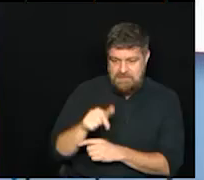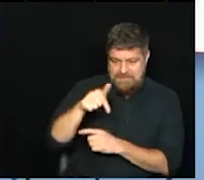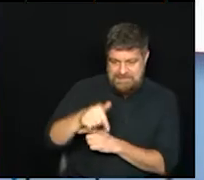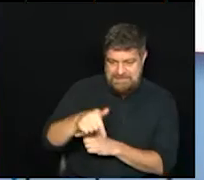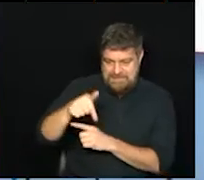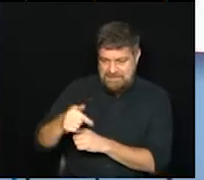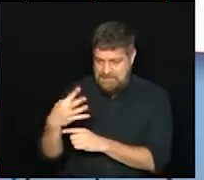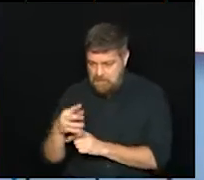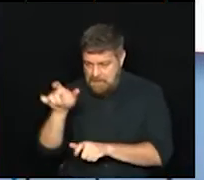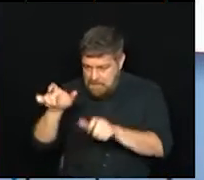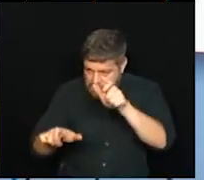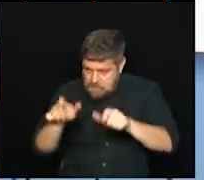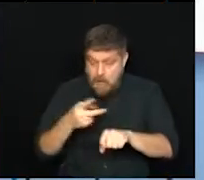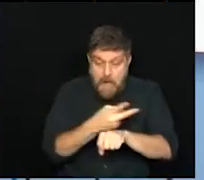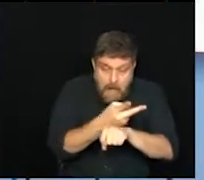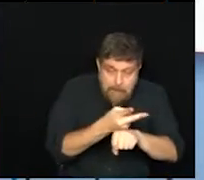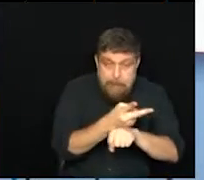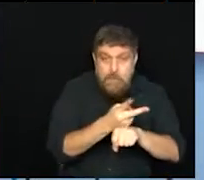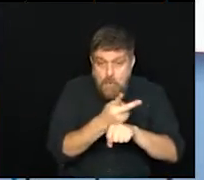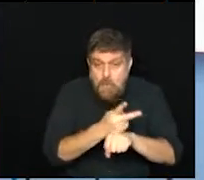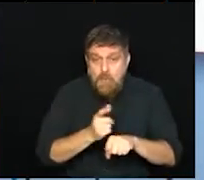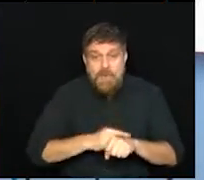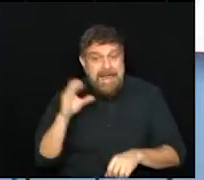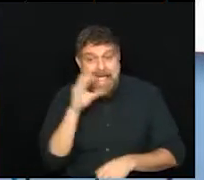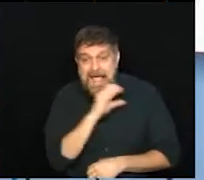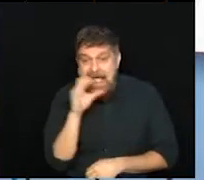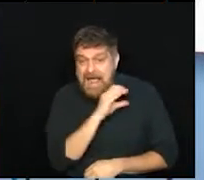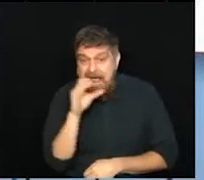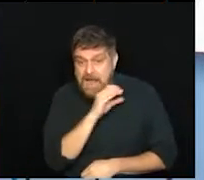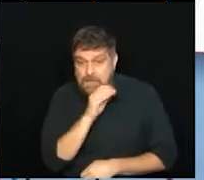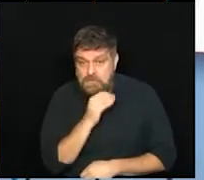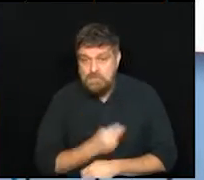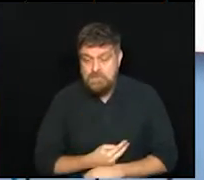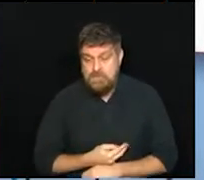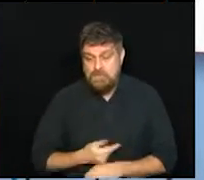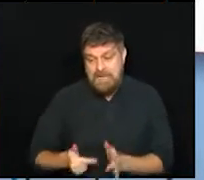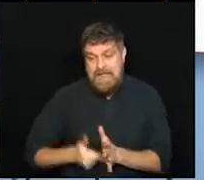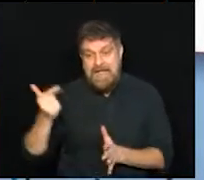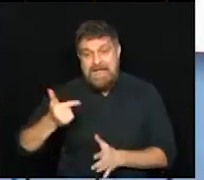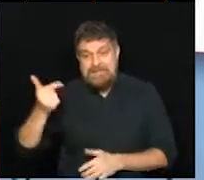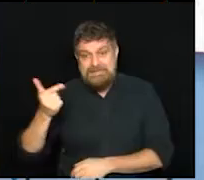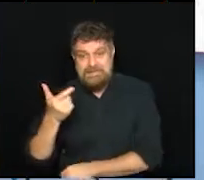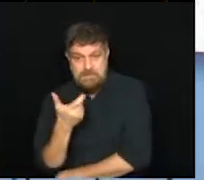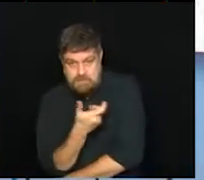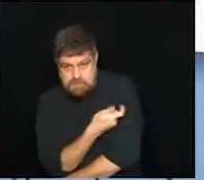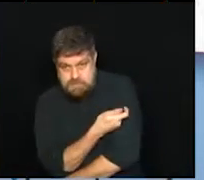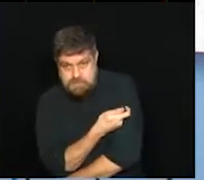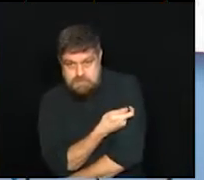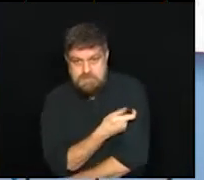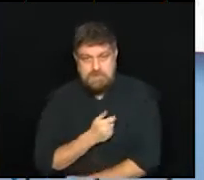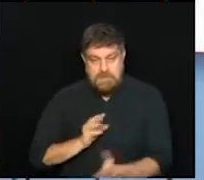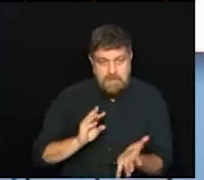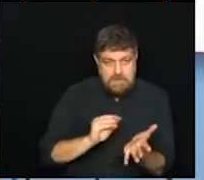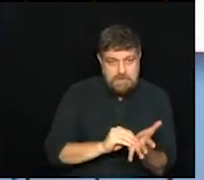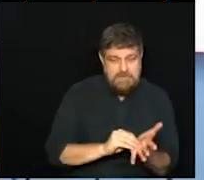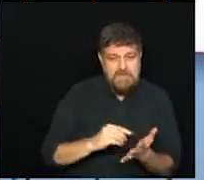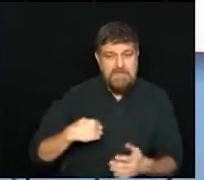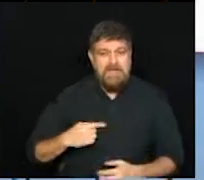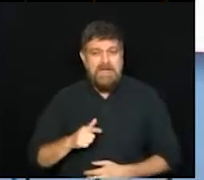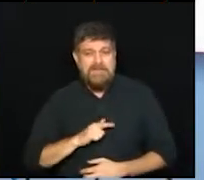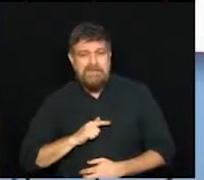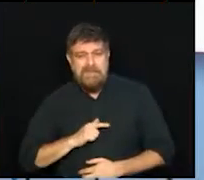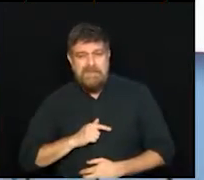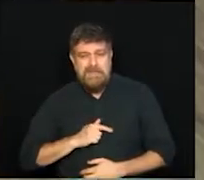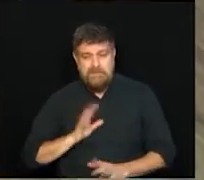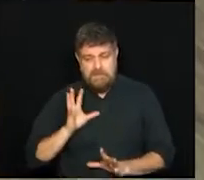2.774 pessoas procurem o quanto antes aí reagendar o seu horário. A gente tem um pouco do